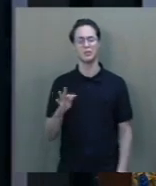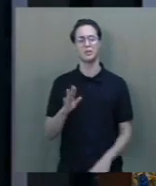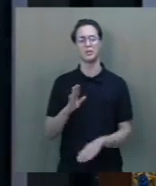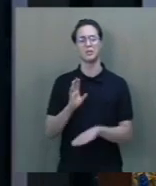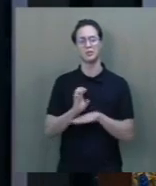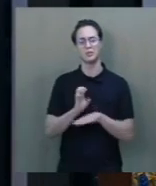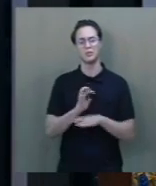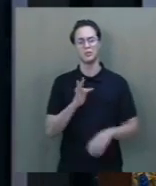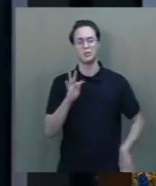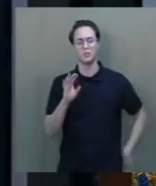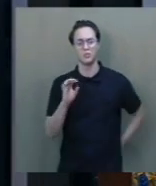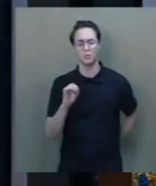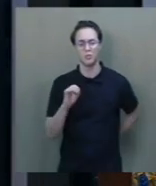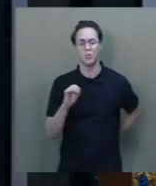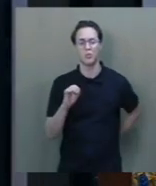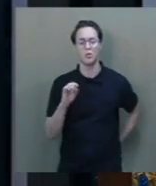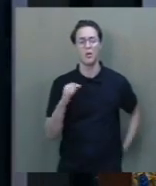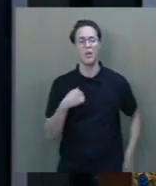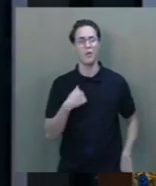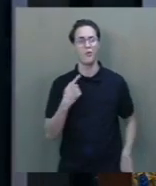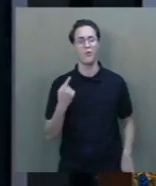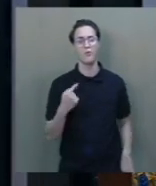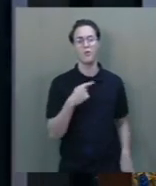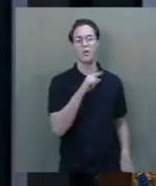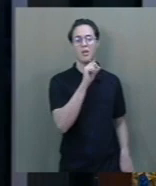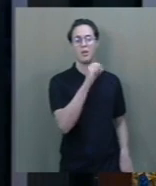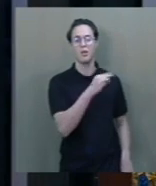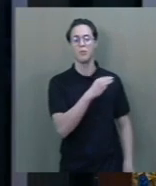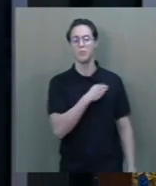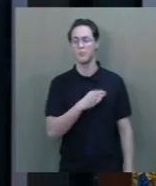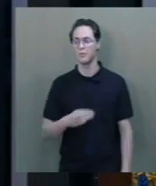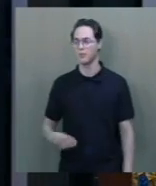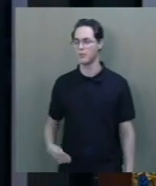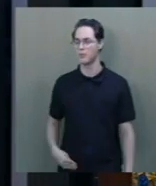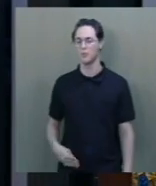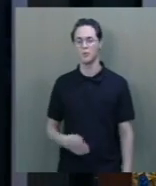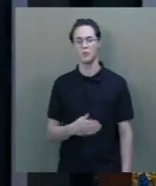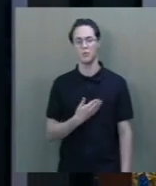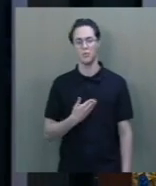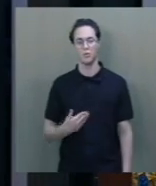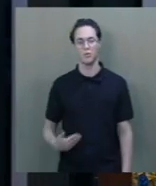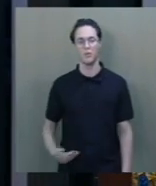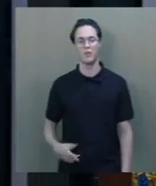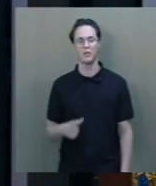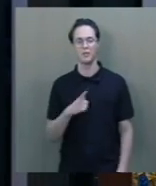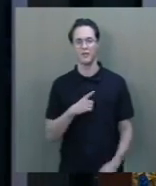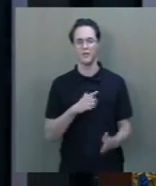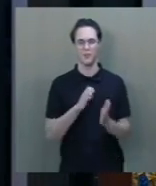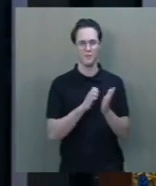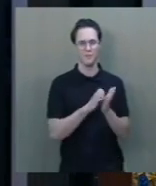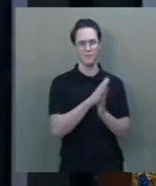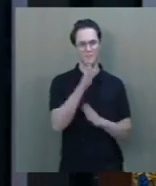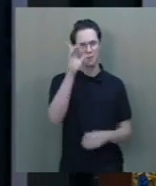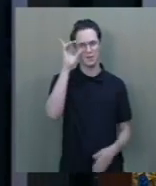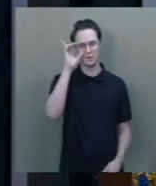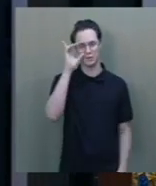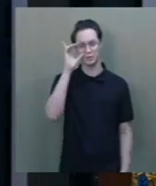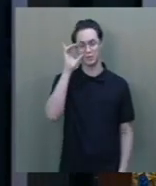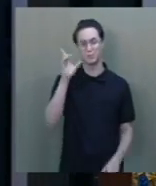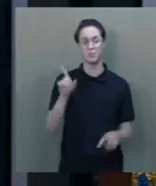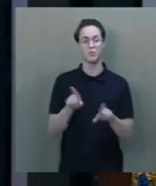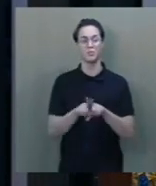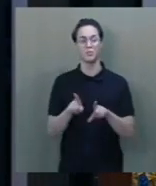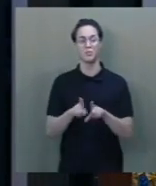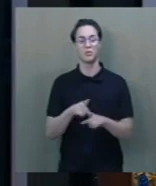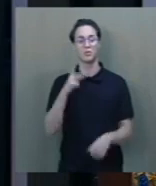para ocupar o cargo de ministra do governo Dilma Rousseff. Governo interrompido não pelo voto, mas pela política que